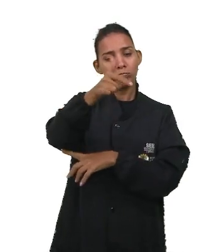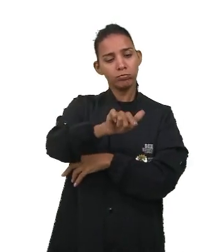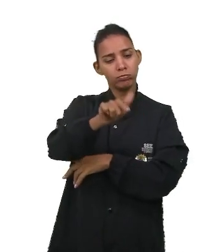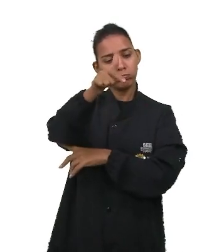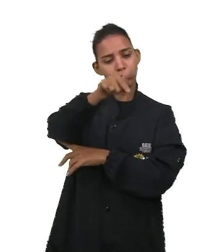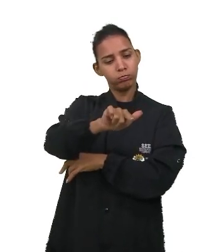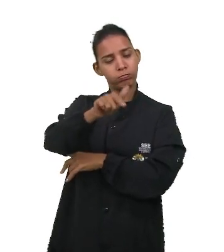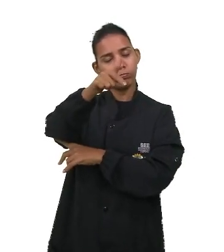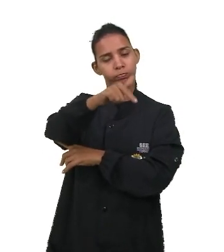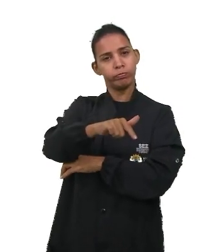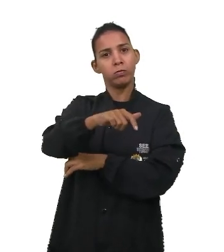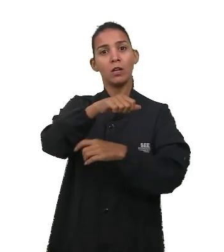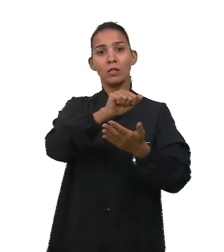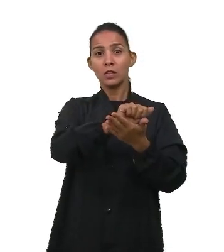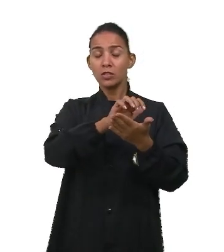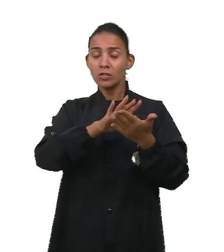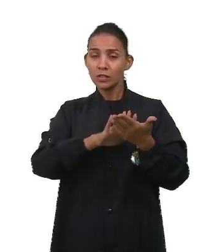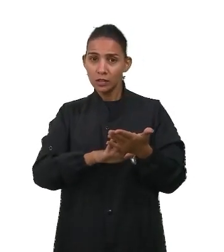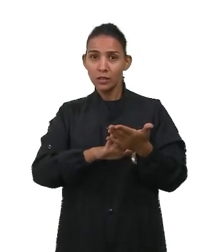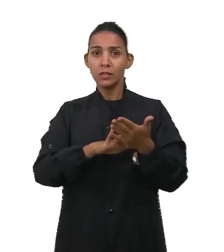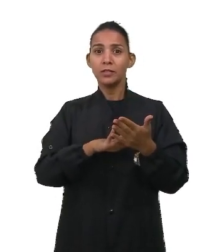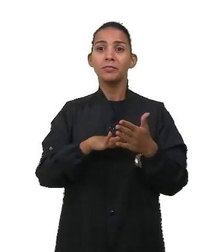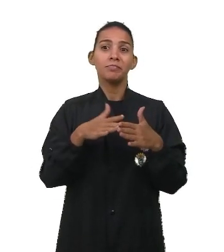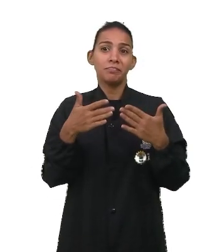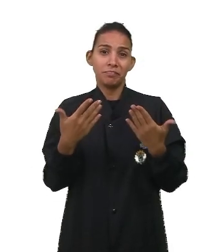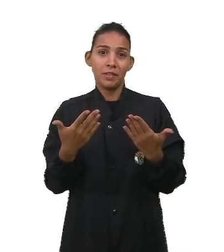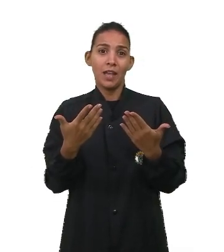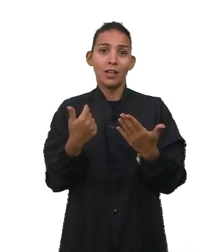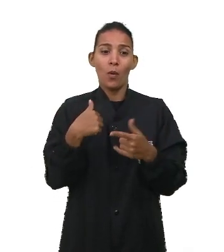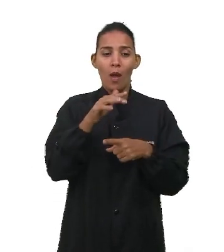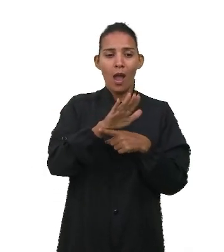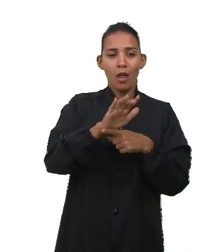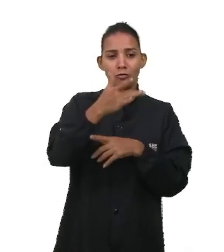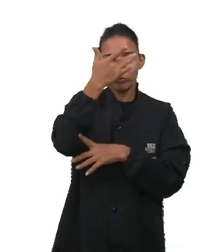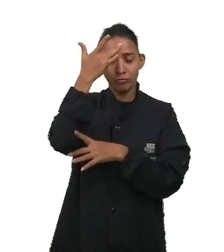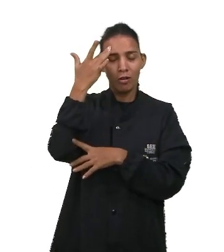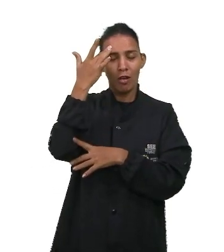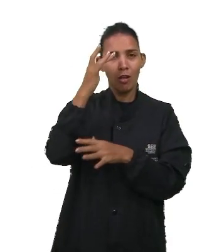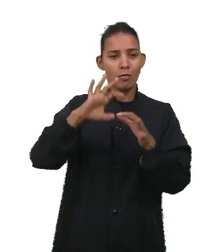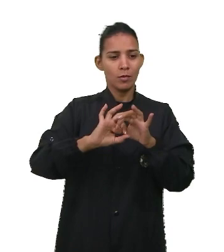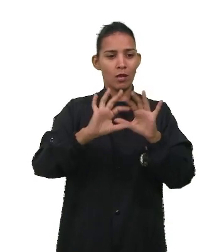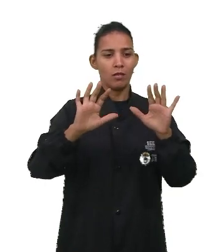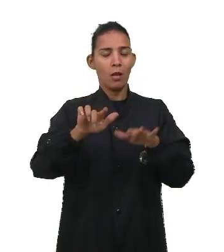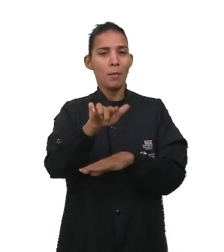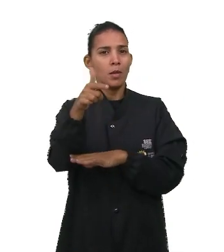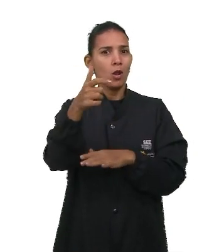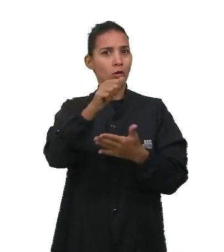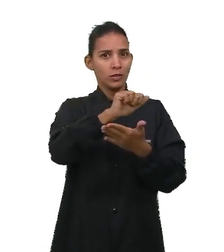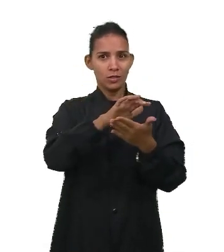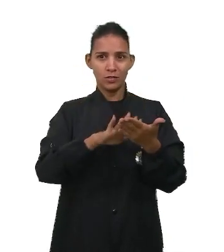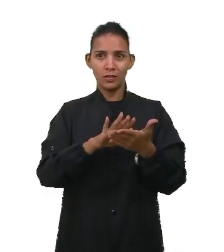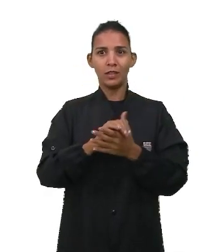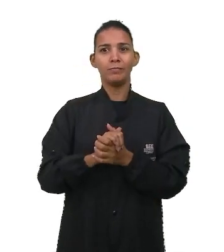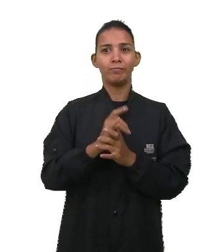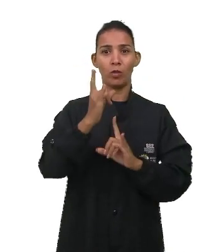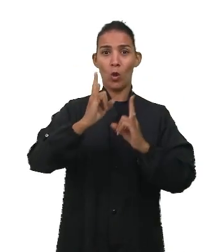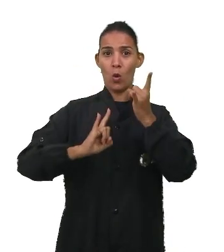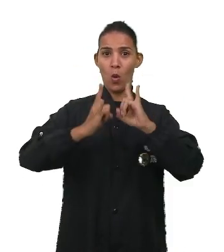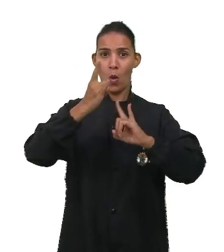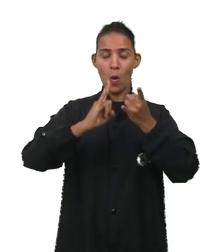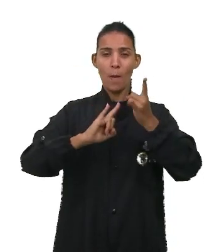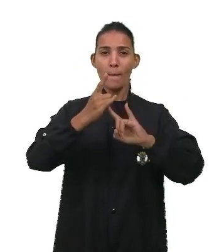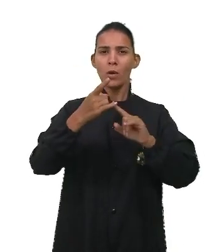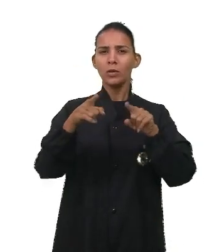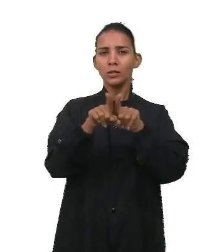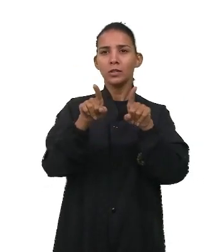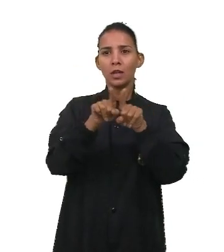processos. Robótica e manufatura. A robótica está revolucionando a